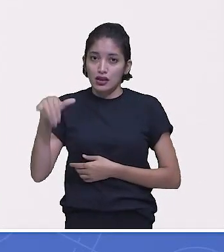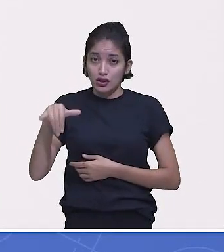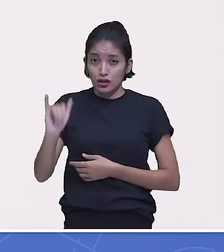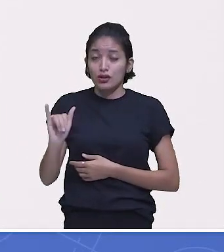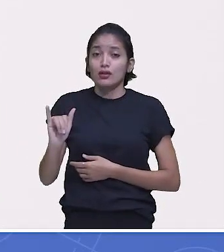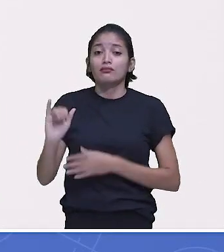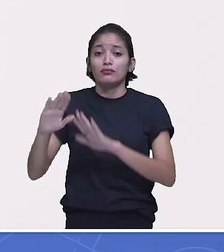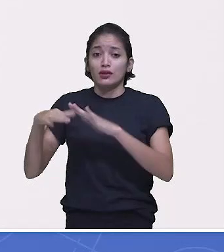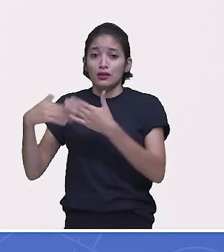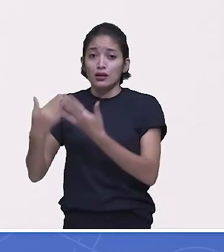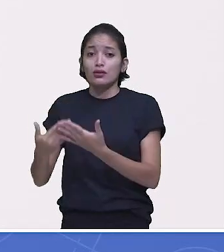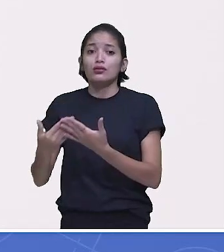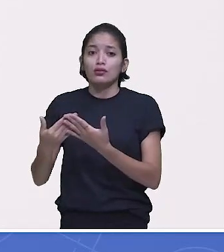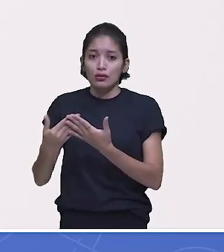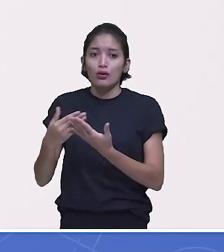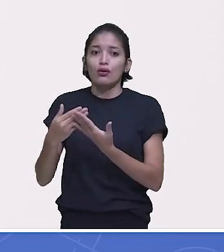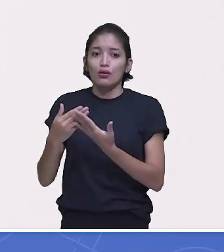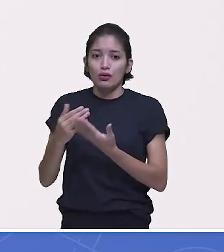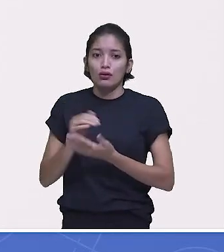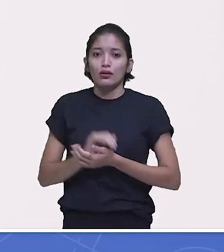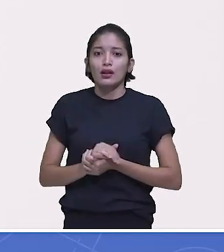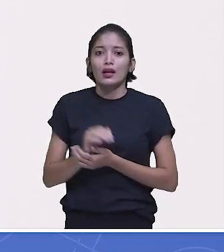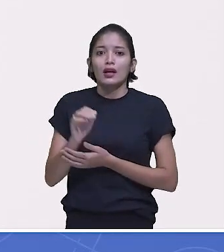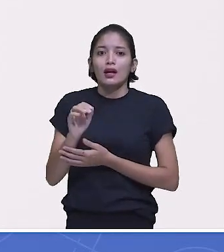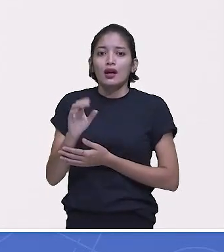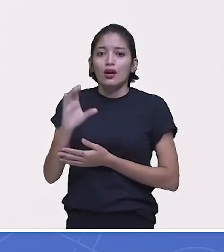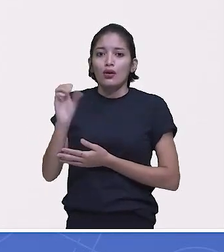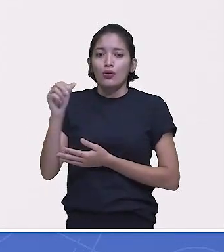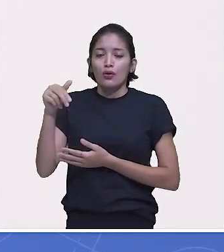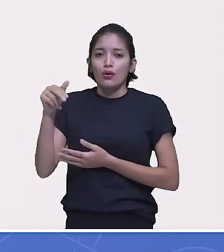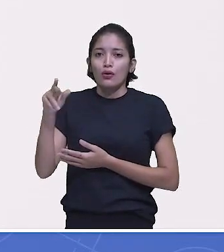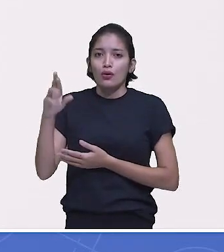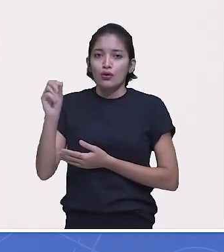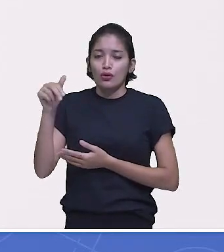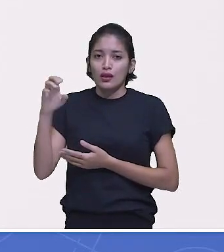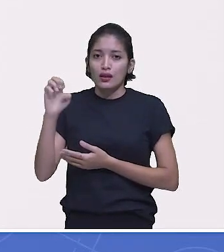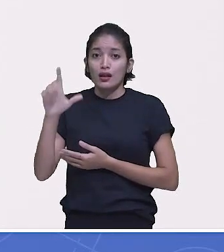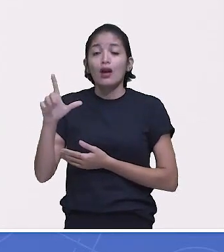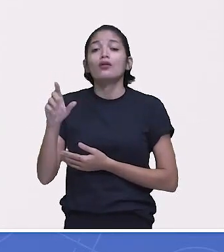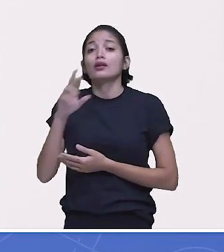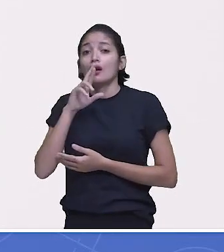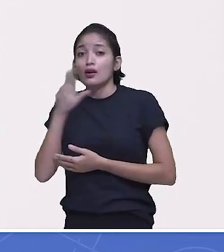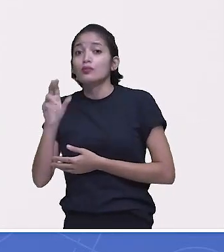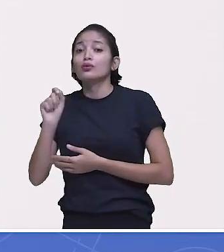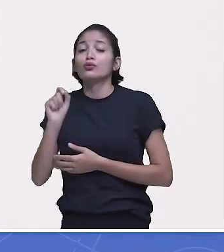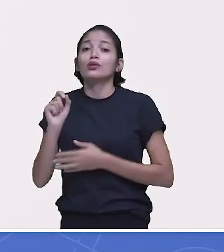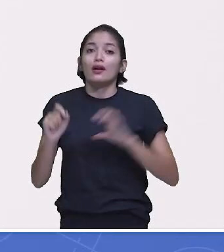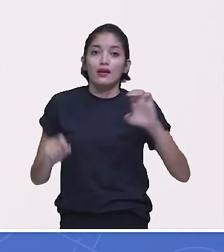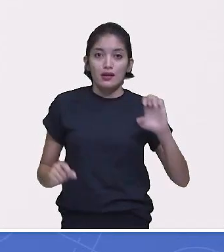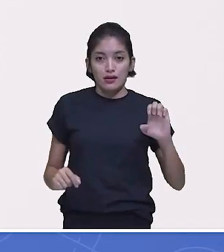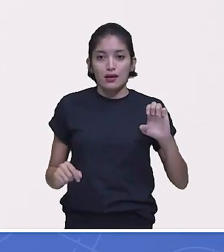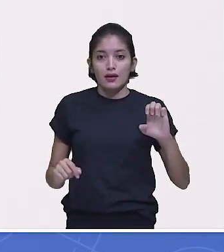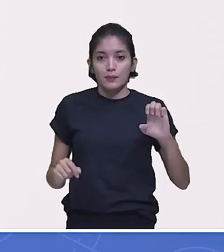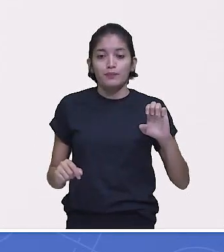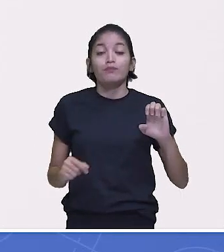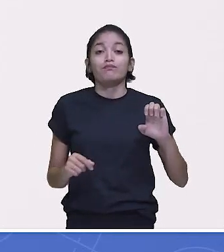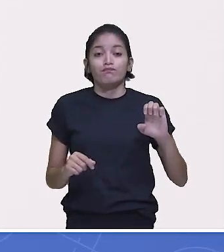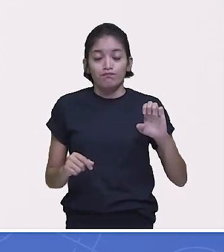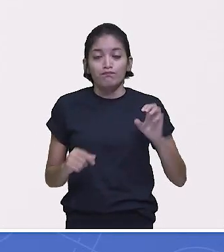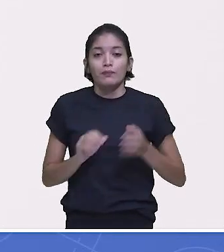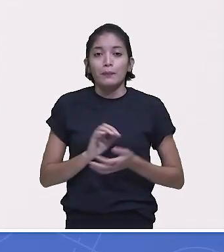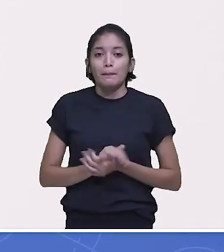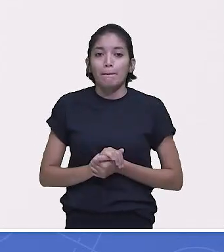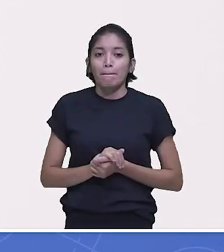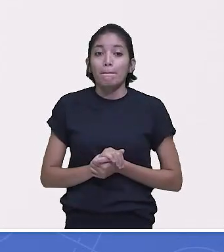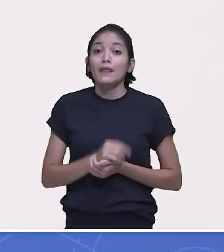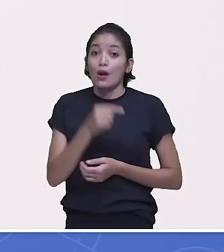da Escola Estadual Coronel Fiuza, alternativa E. Para o Kennedy, todas estão corretas. E aí,